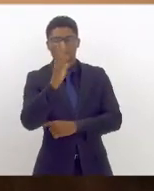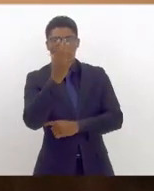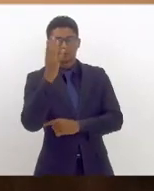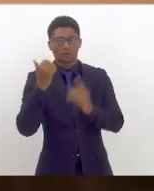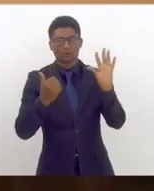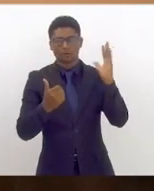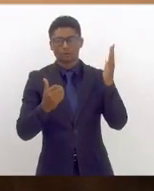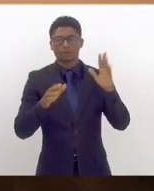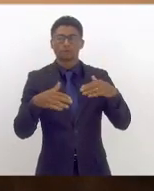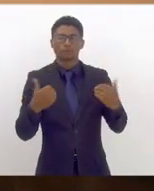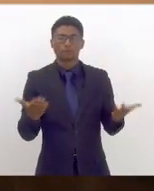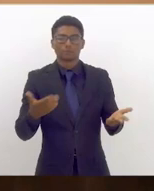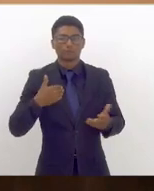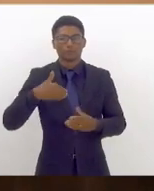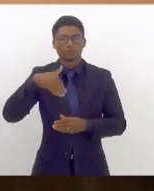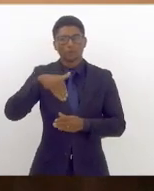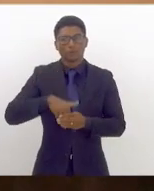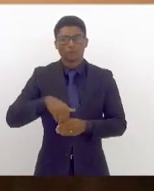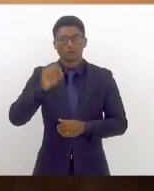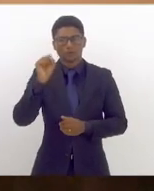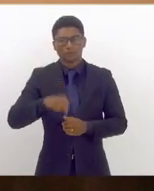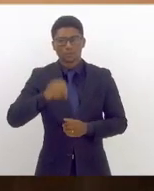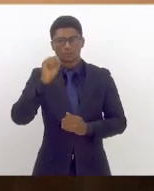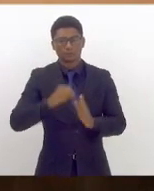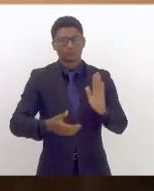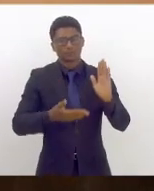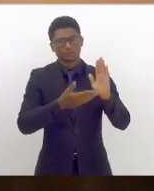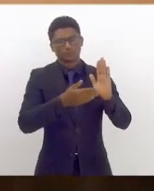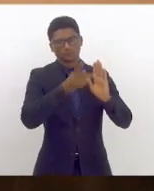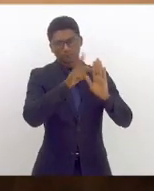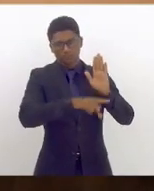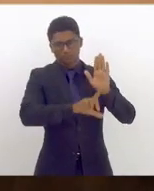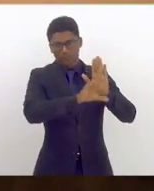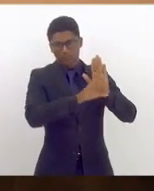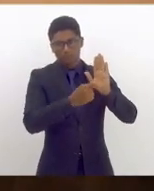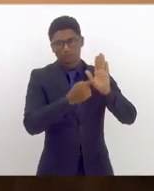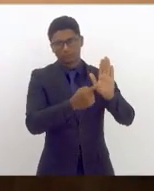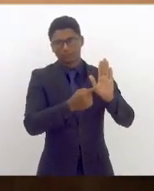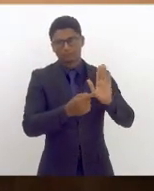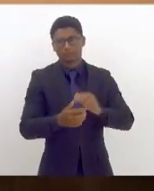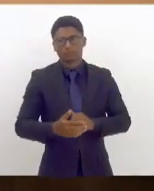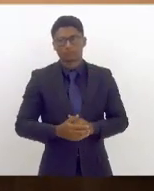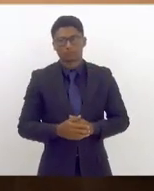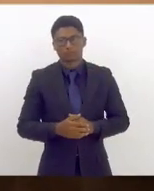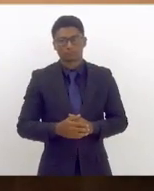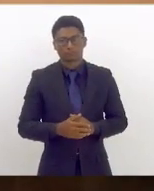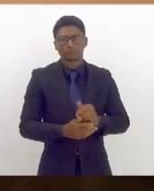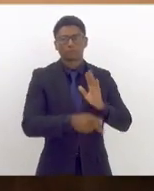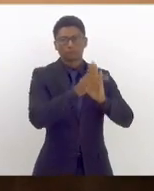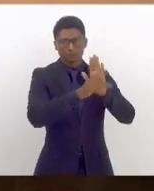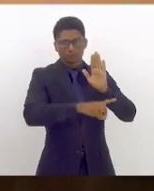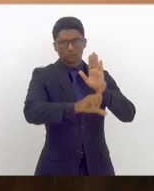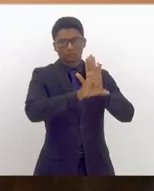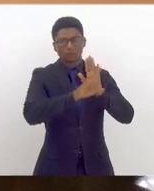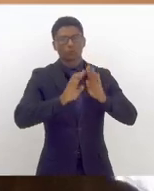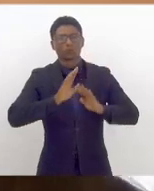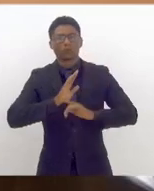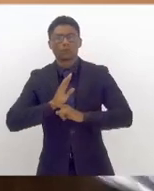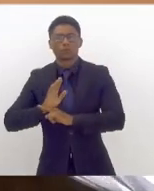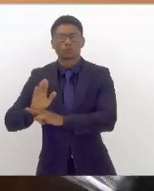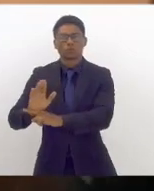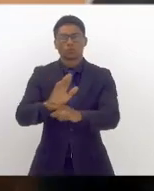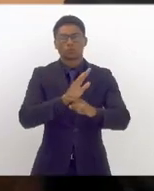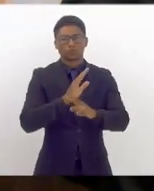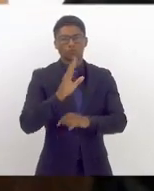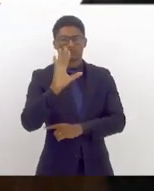queria dar o meu voto favorável ao projeto e destacando que o projeto vai ajudar a proteção